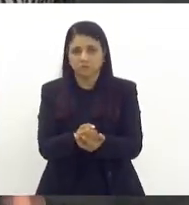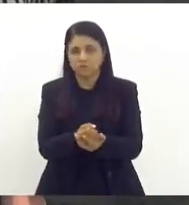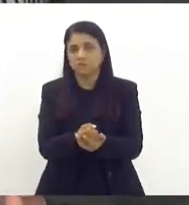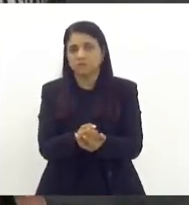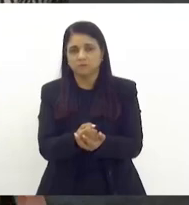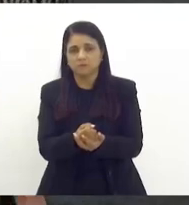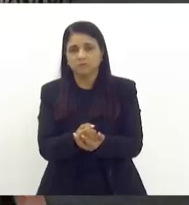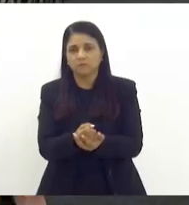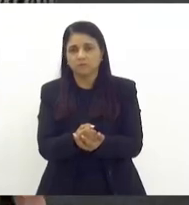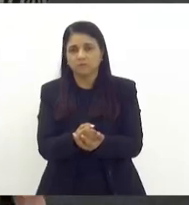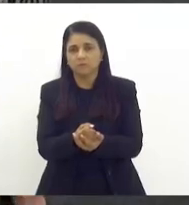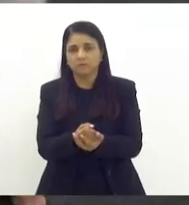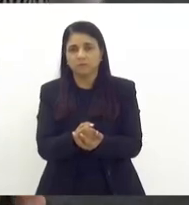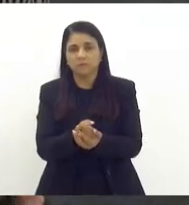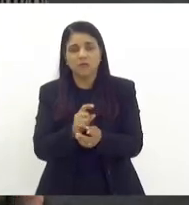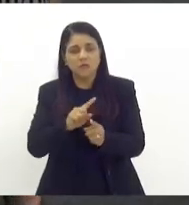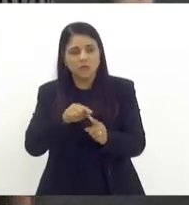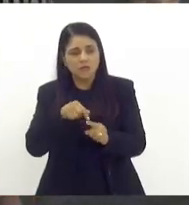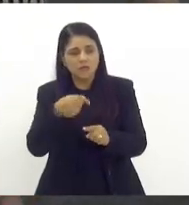e posteriormente